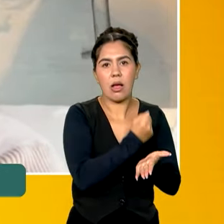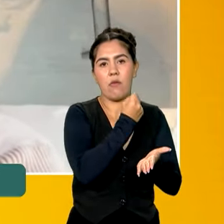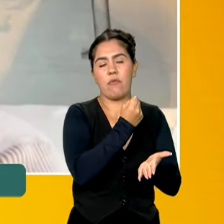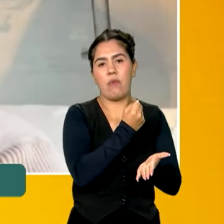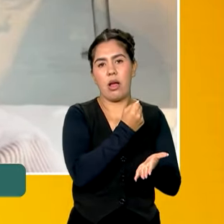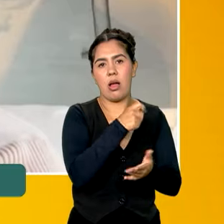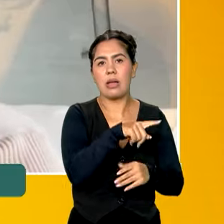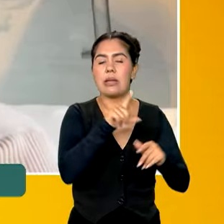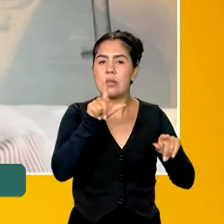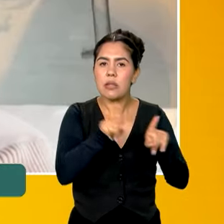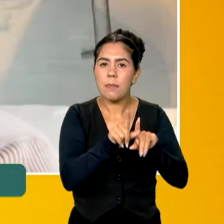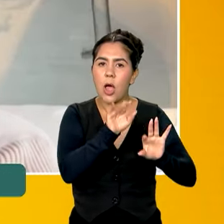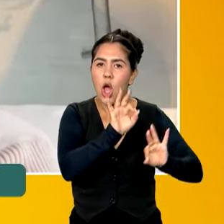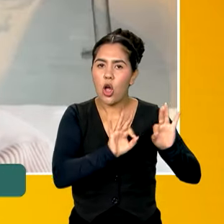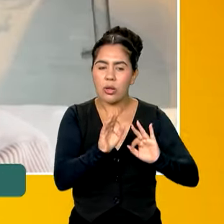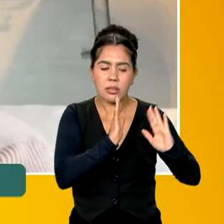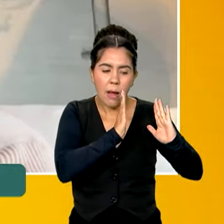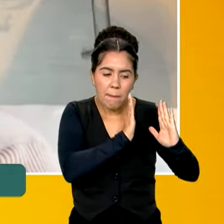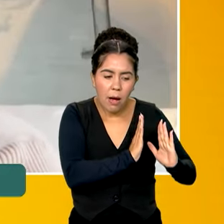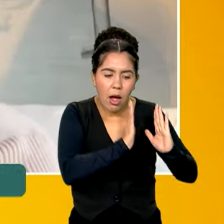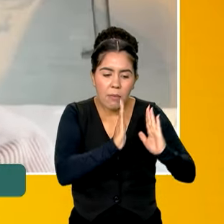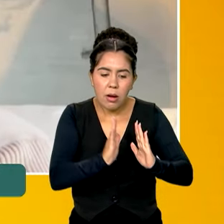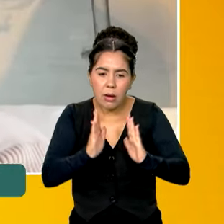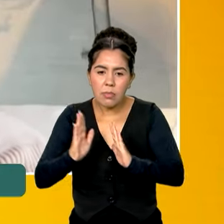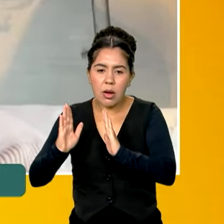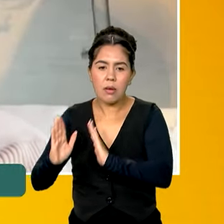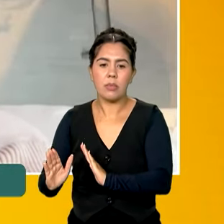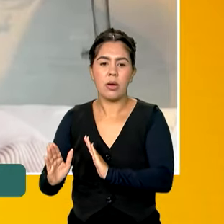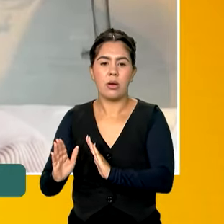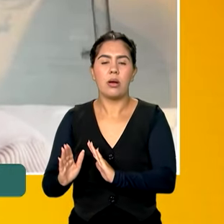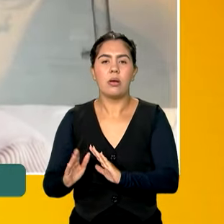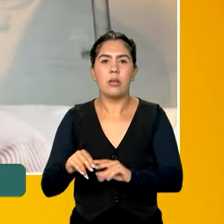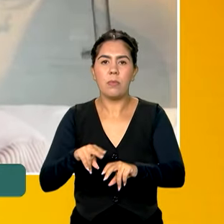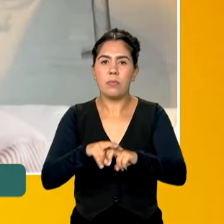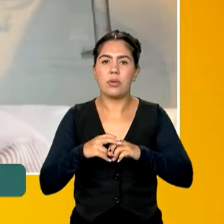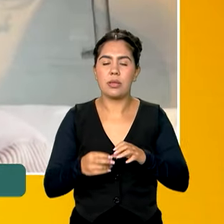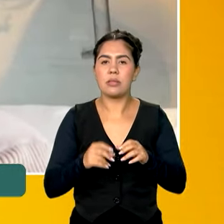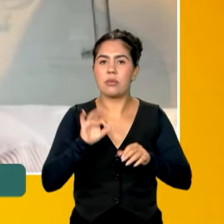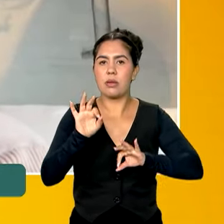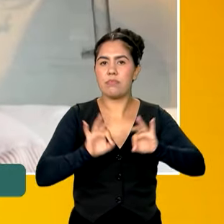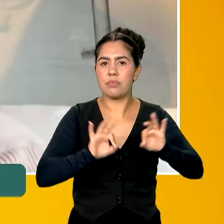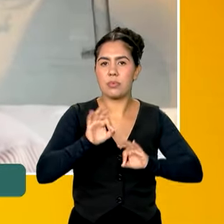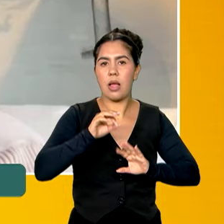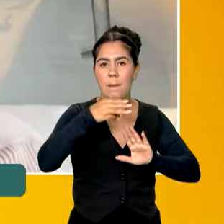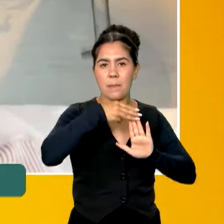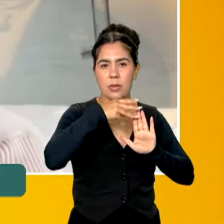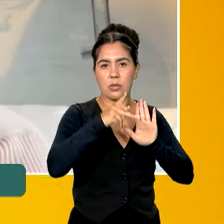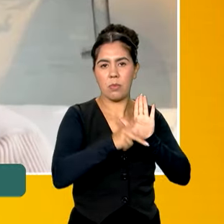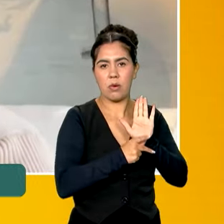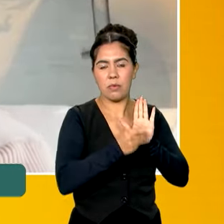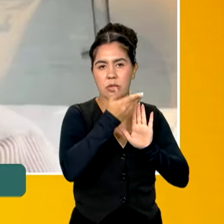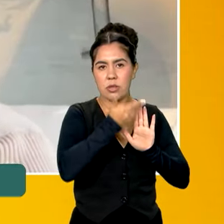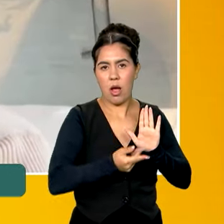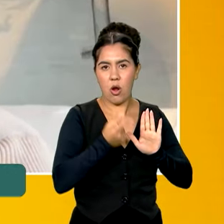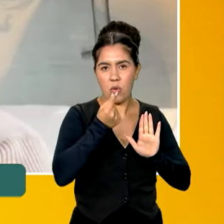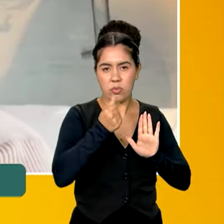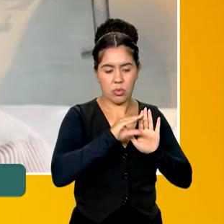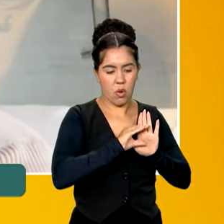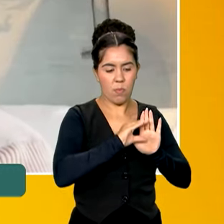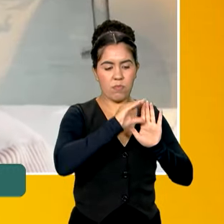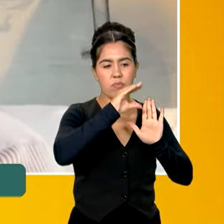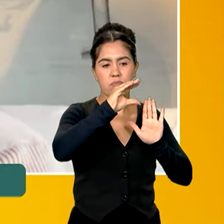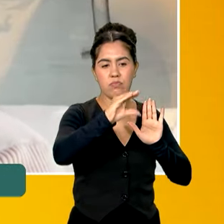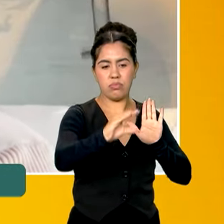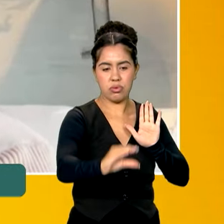tudo subsidiou justamente a elaboração dessa medida provisória, com esse volume de recursos que de fato é